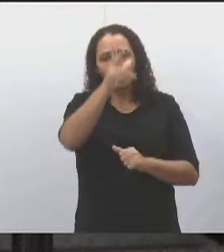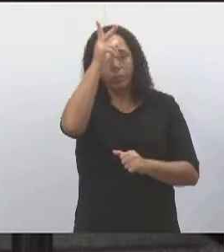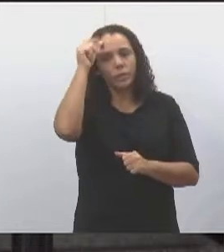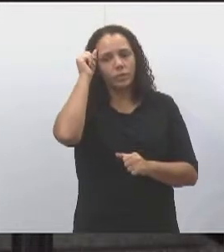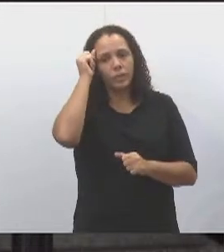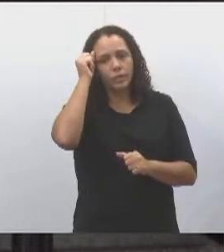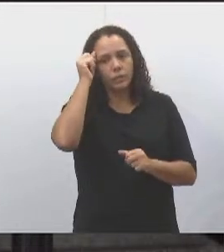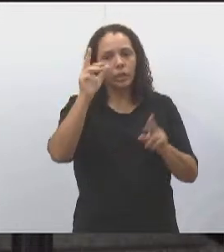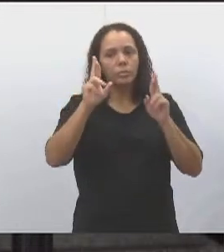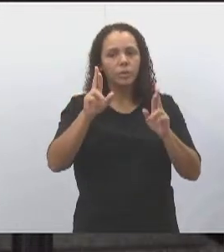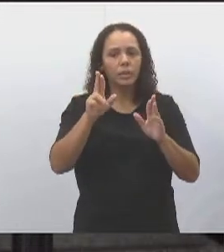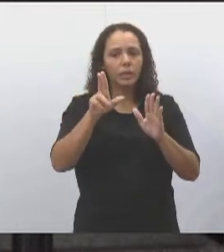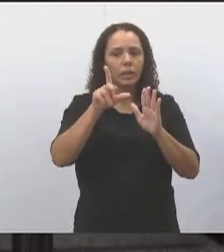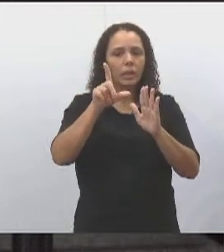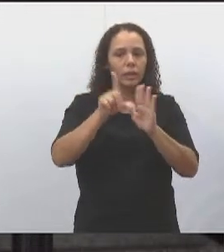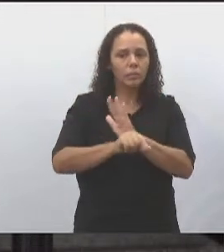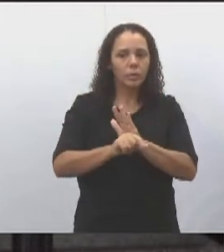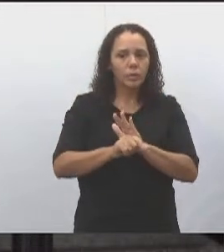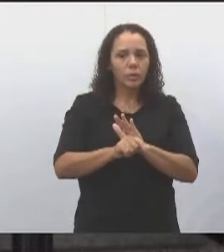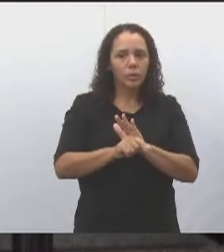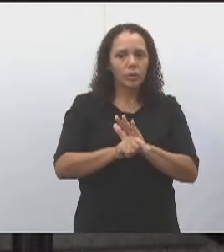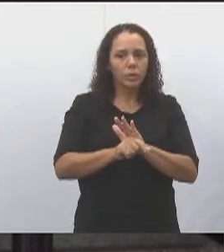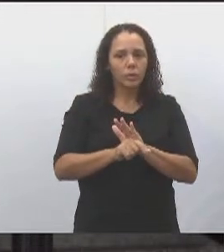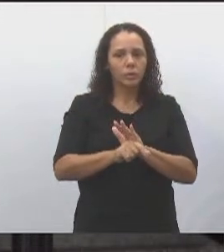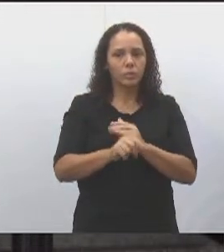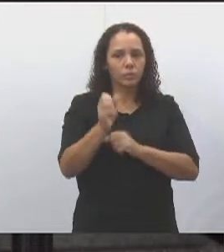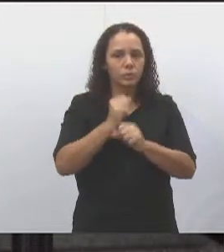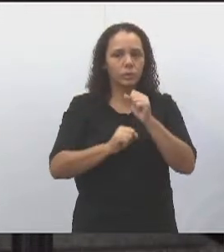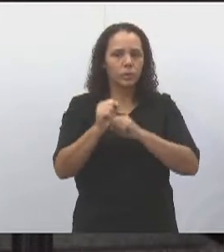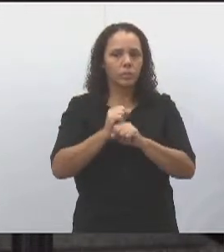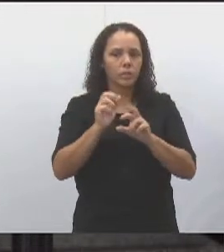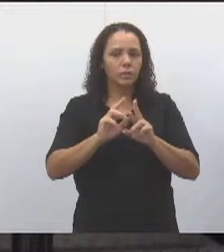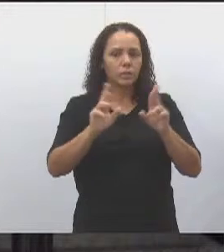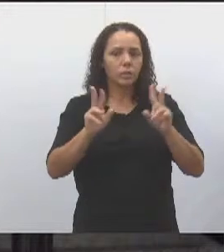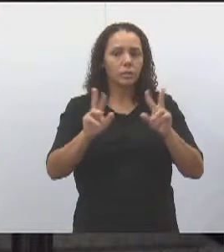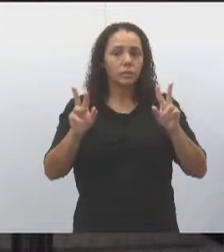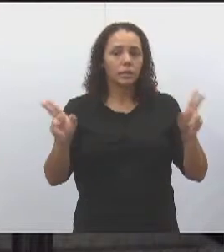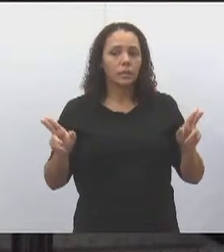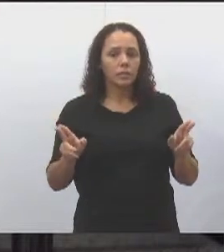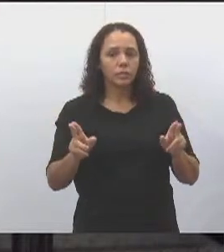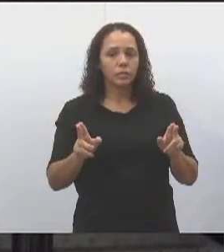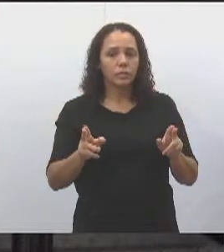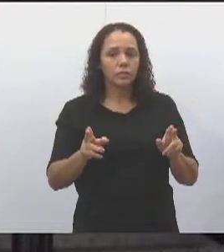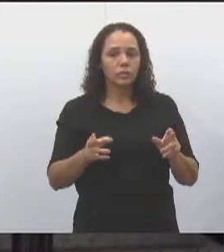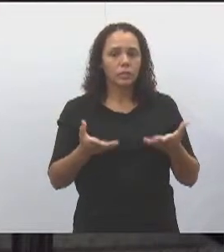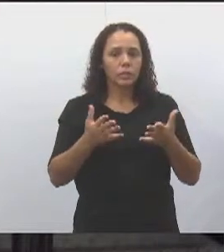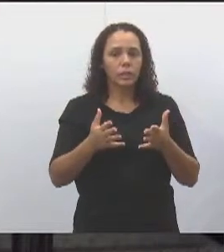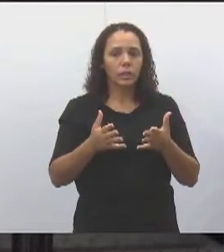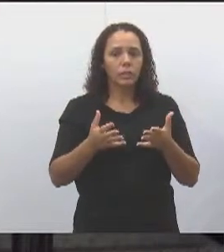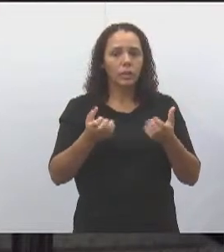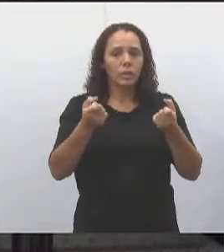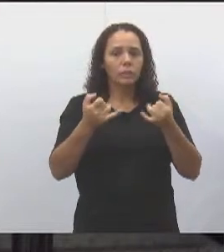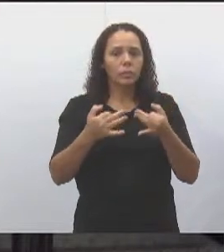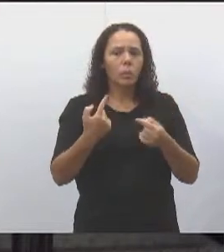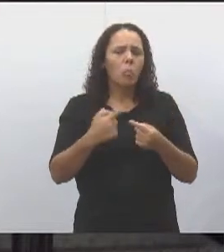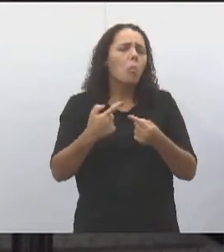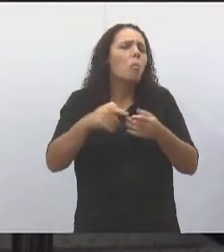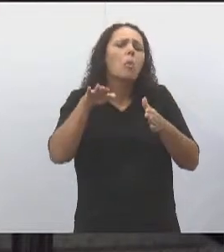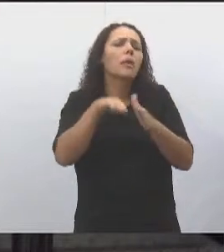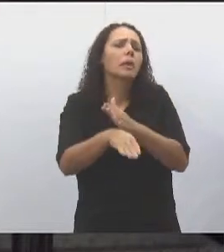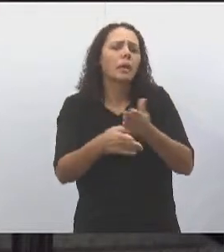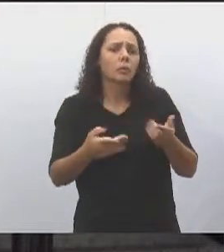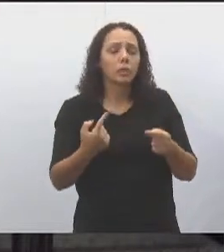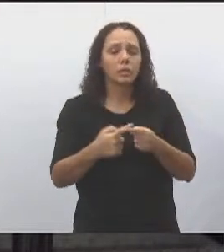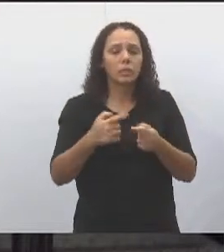aconteceu. Era o mesmo orçamento, 120 milhões, e agora está caindo para 83 milhões, 80 e poucos. Então, eu gostaria que você explicasse por que está acontecendo essa queda. Outra coisa, a